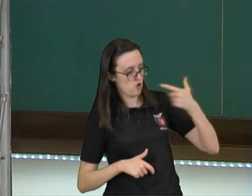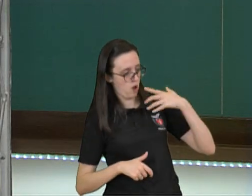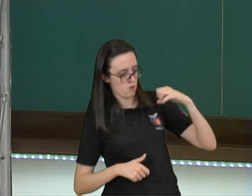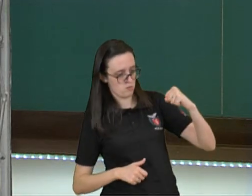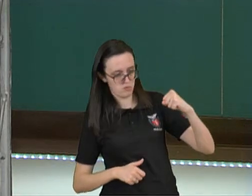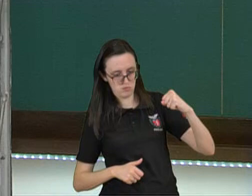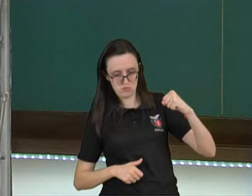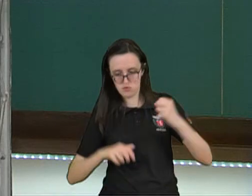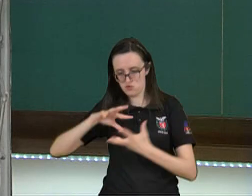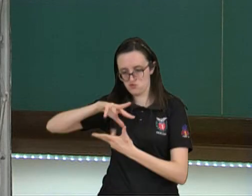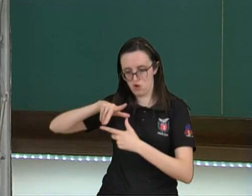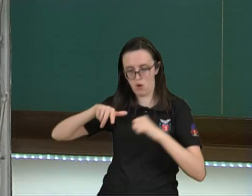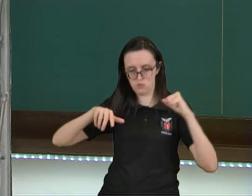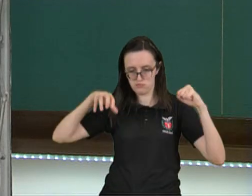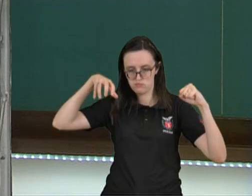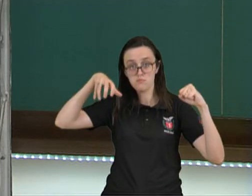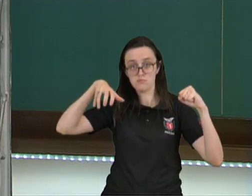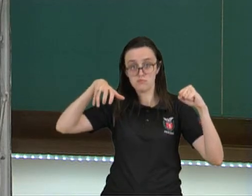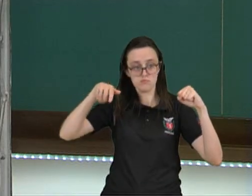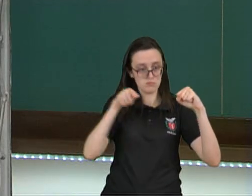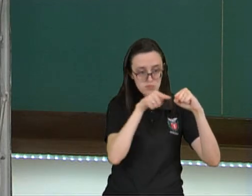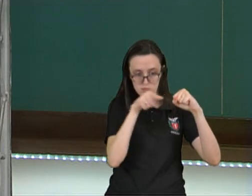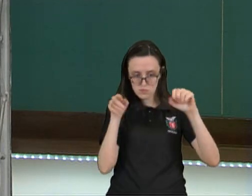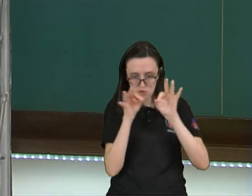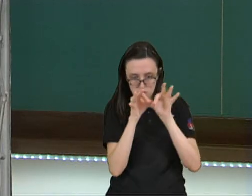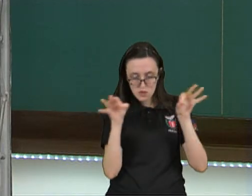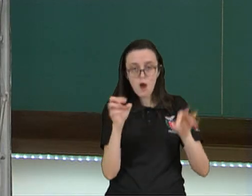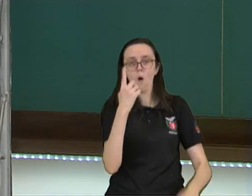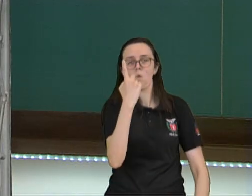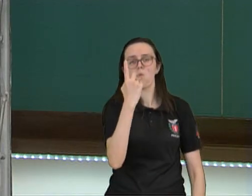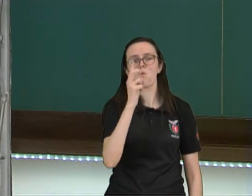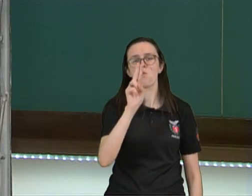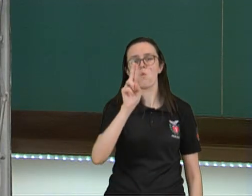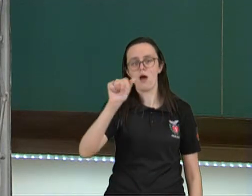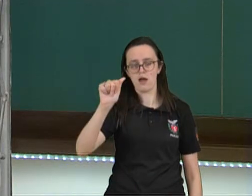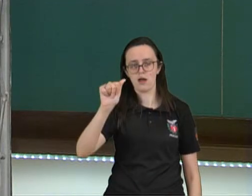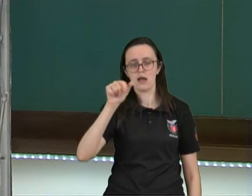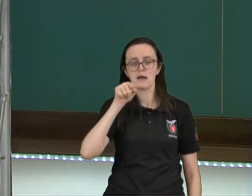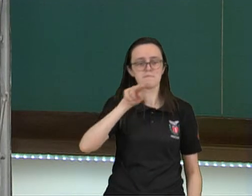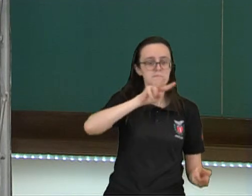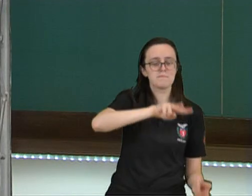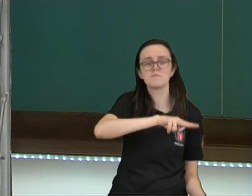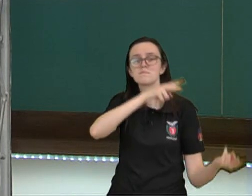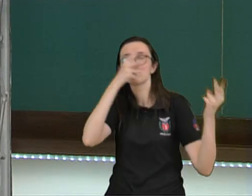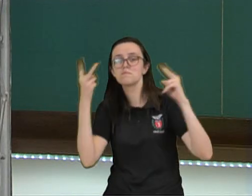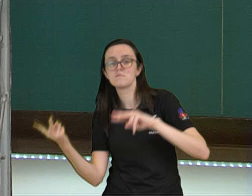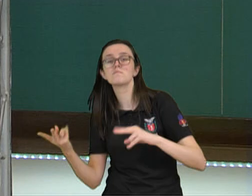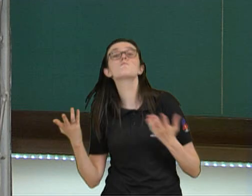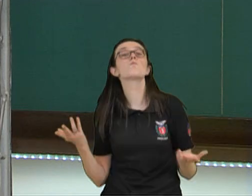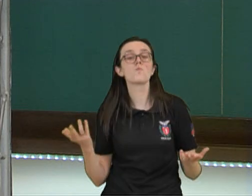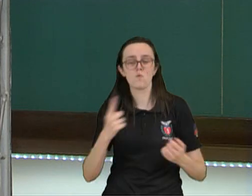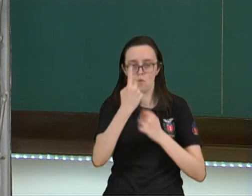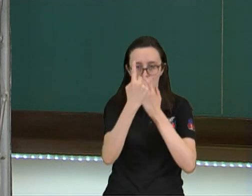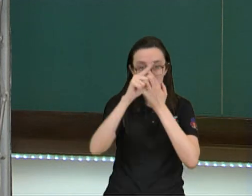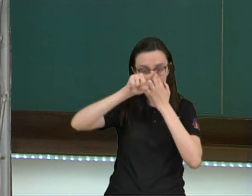a distância entre a Terra e o Sol, isso é 1. Que em notação científica é dada por